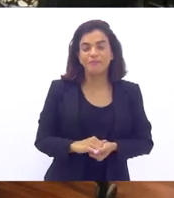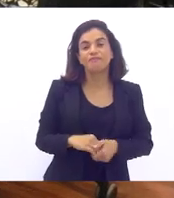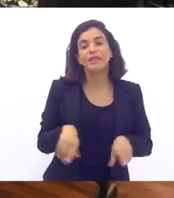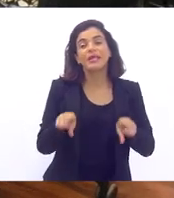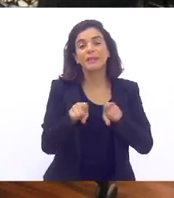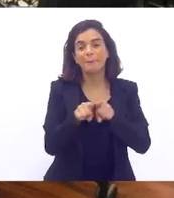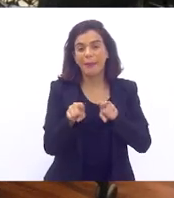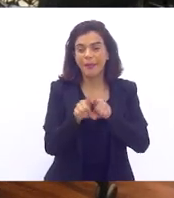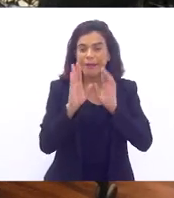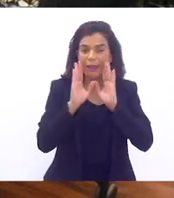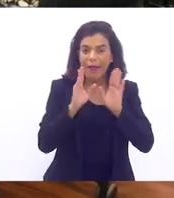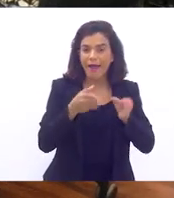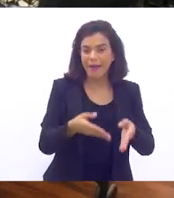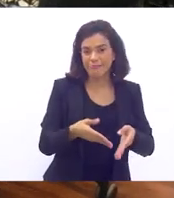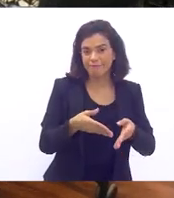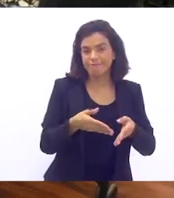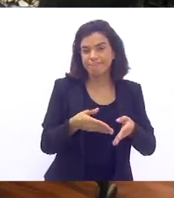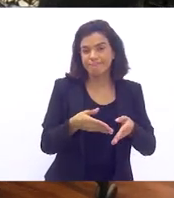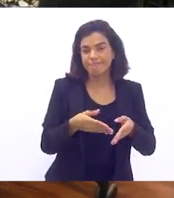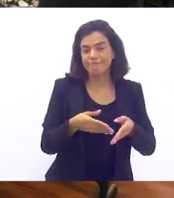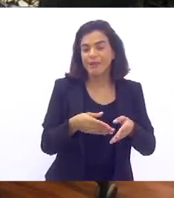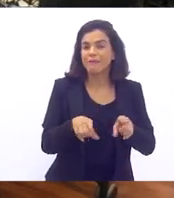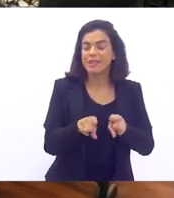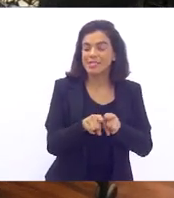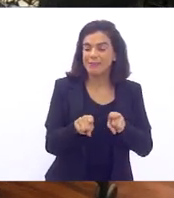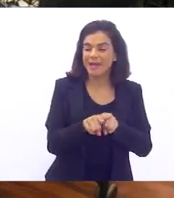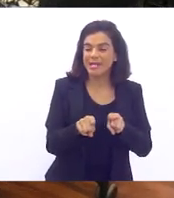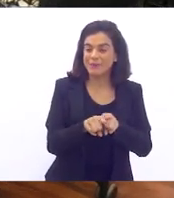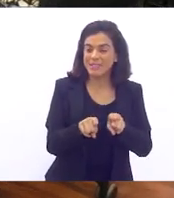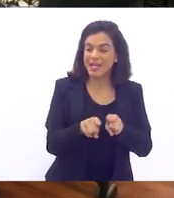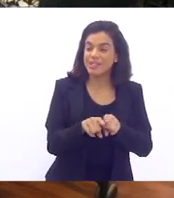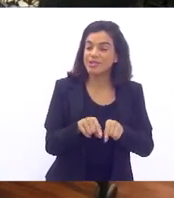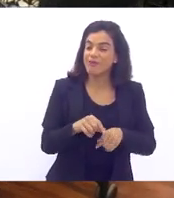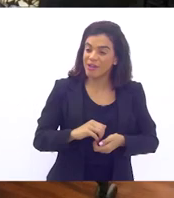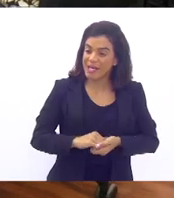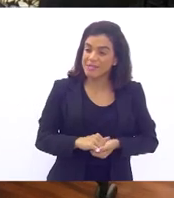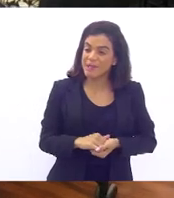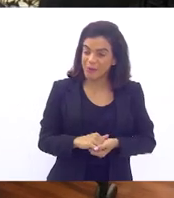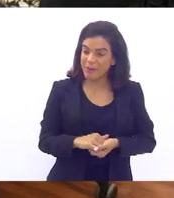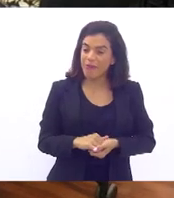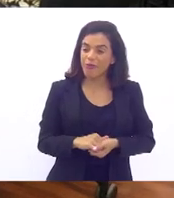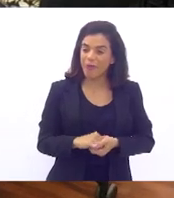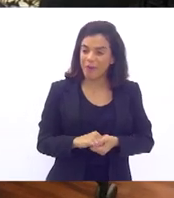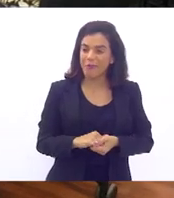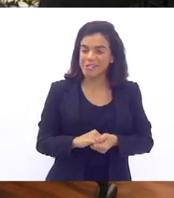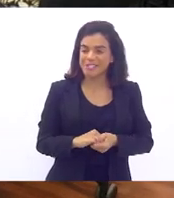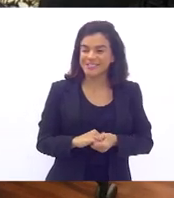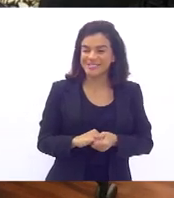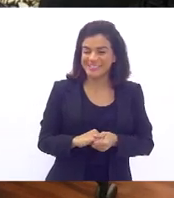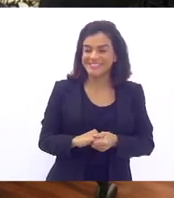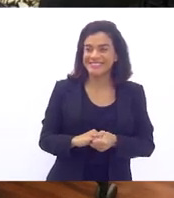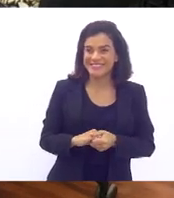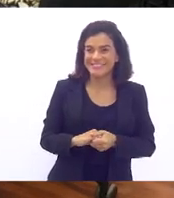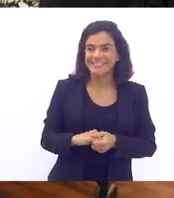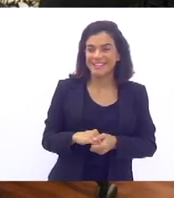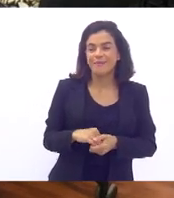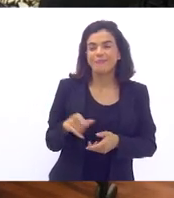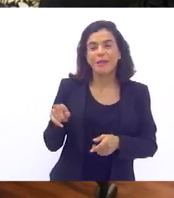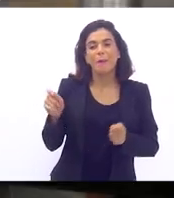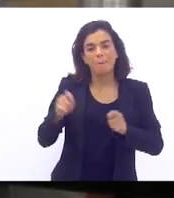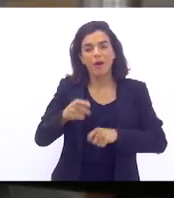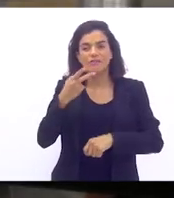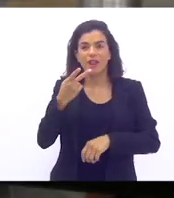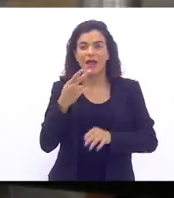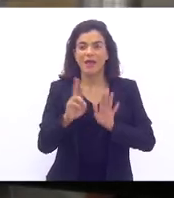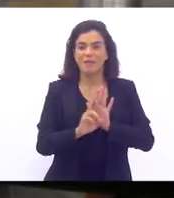enfermagem que é especialista em feridas especificamente trabalho na covatec um dos laboratórios e acredito que posso falar